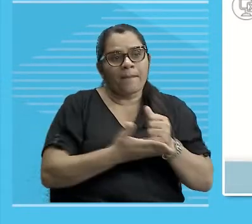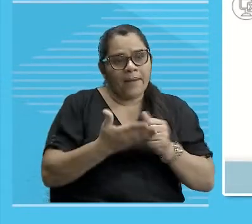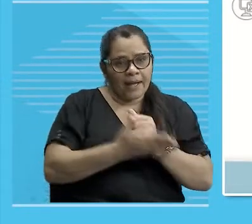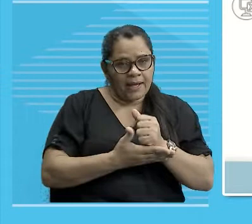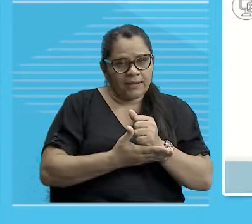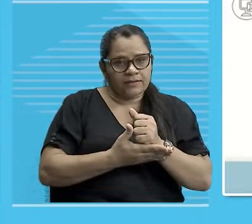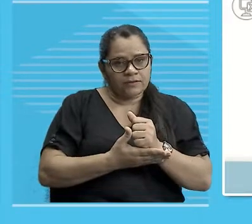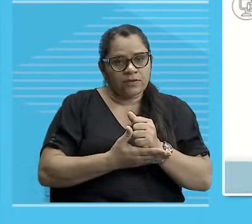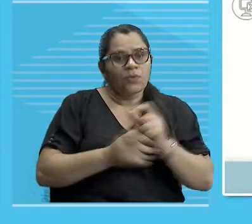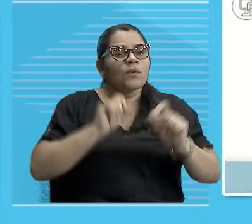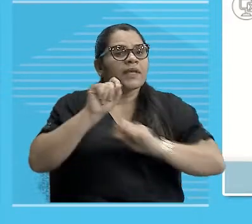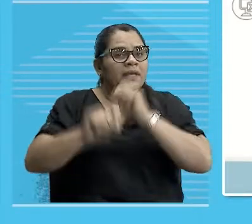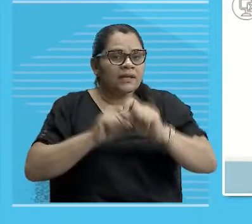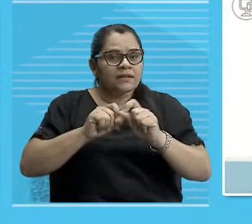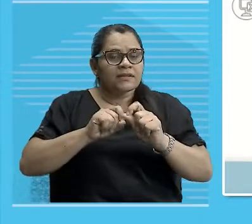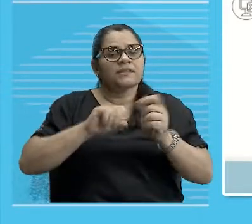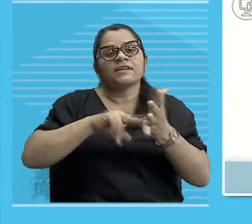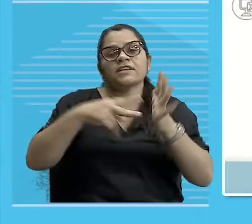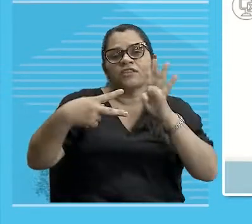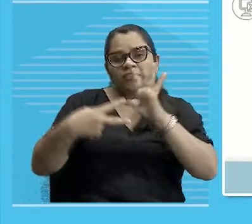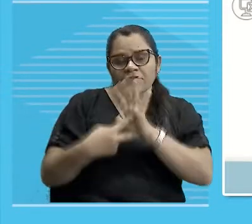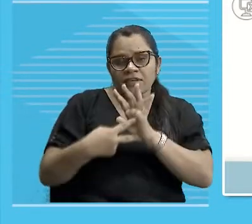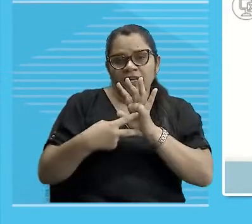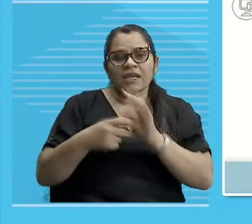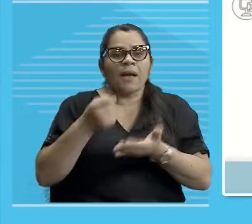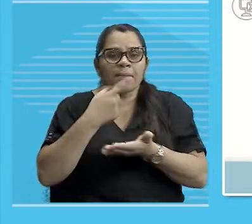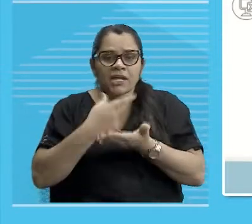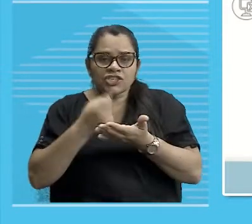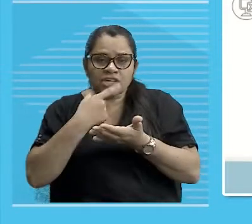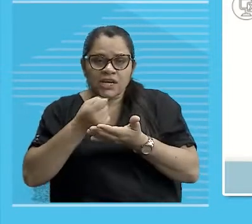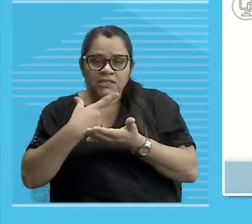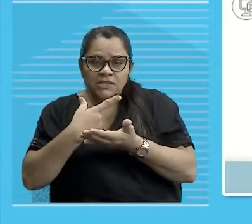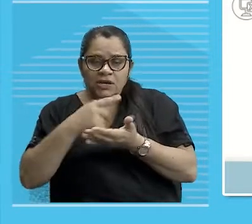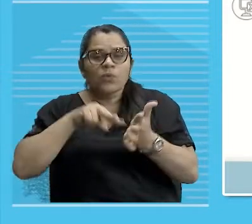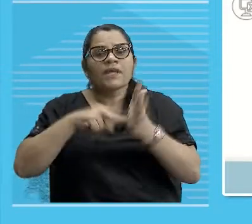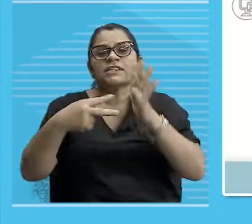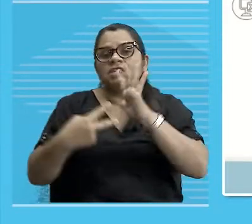é benzodiazepínico? Eu preciso saber o que é.